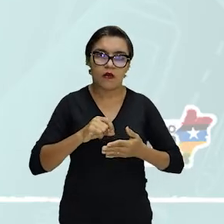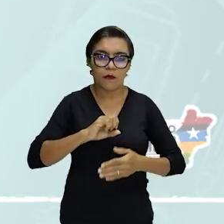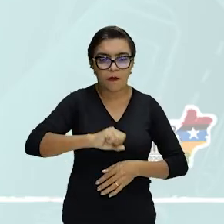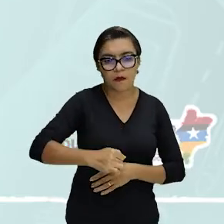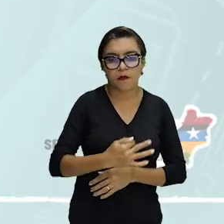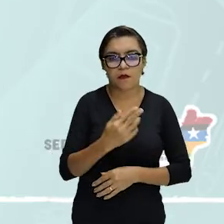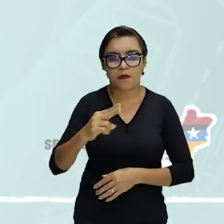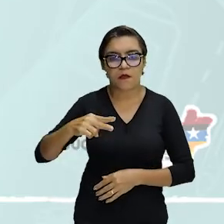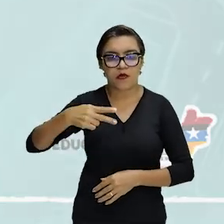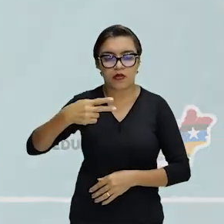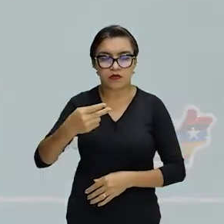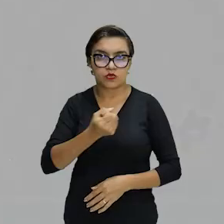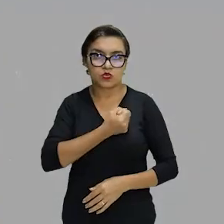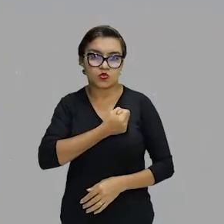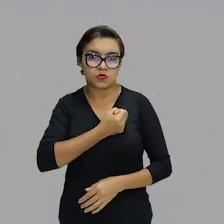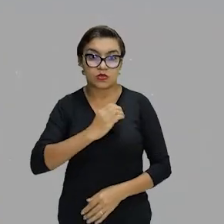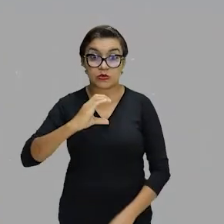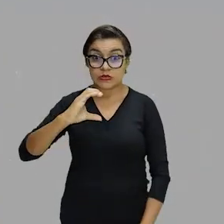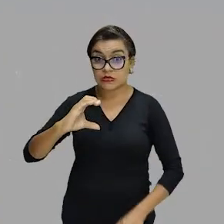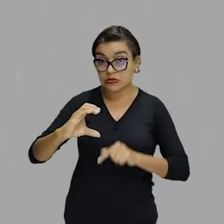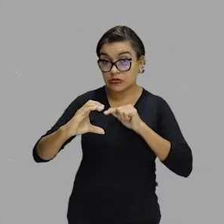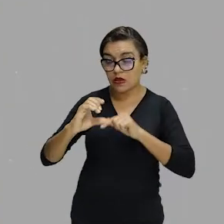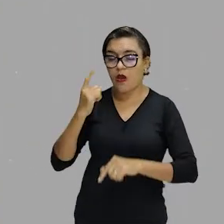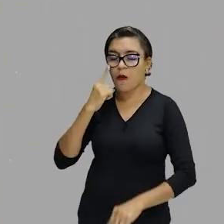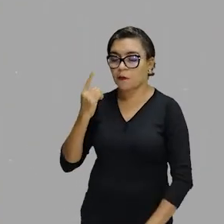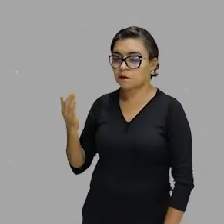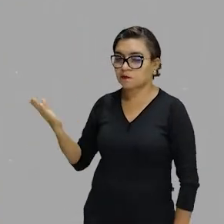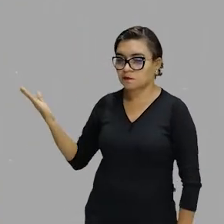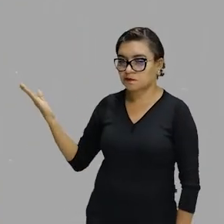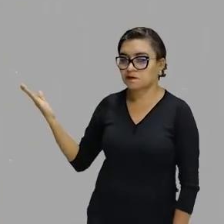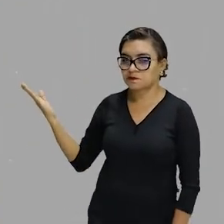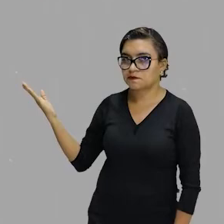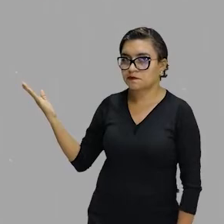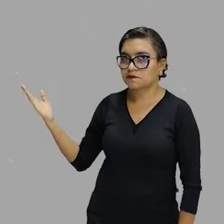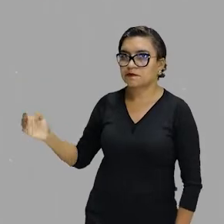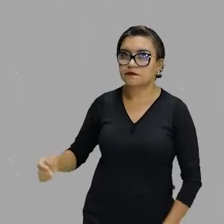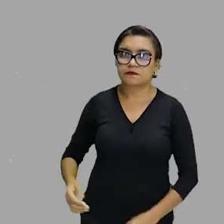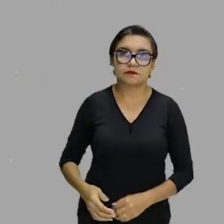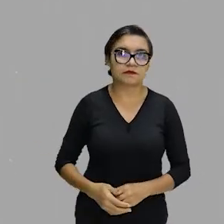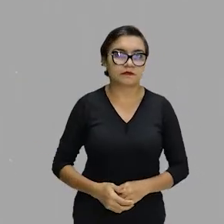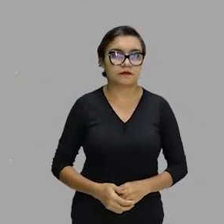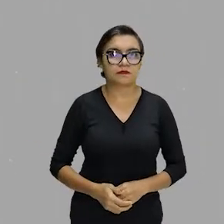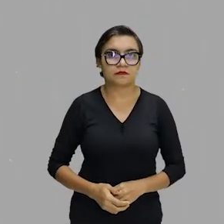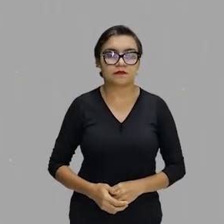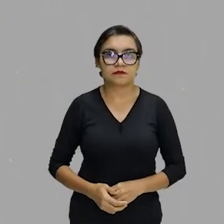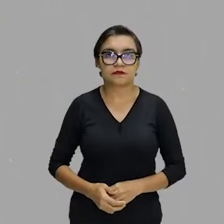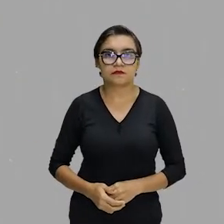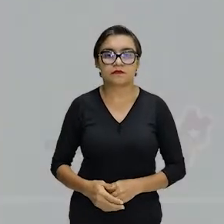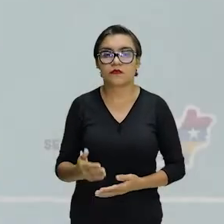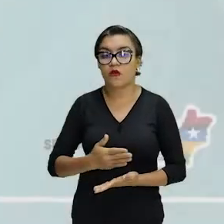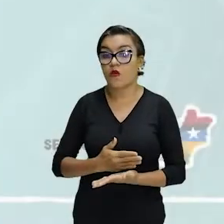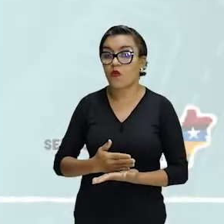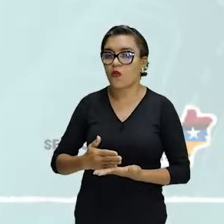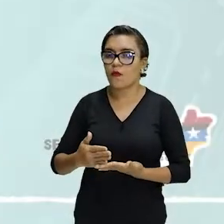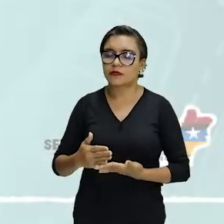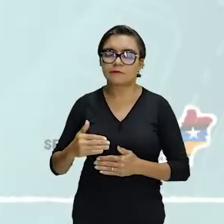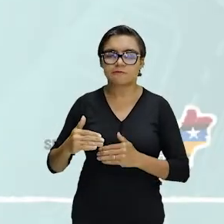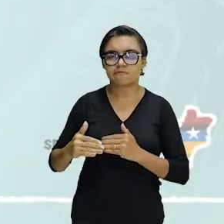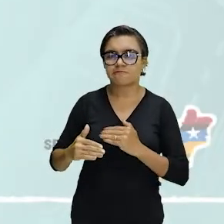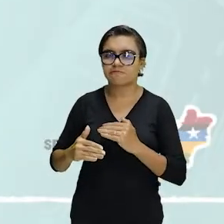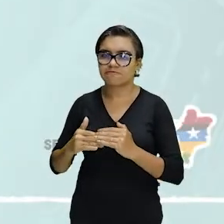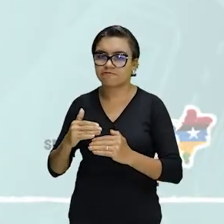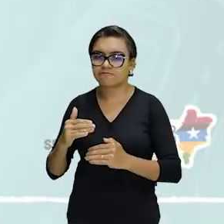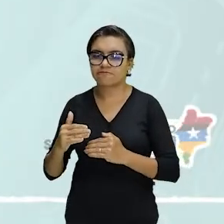potência esse número C, que está posto aí nessa divisão, tá? Vamos começar